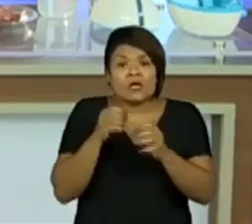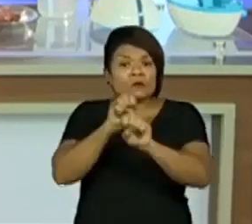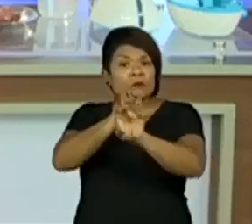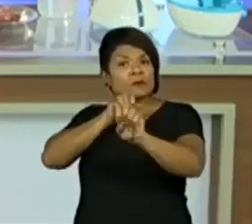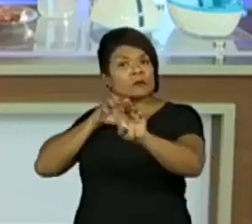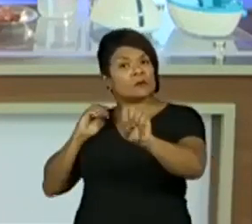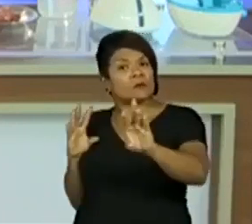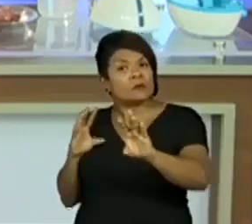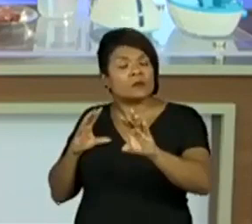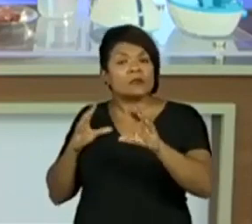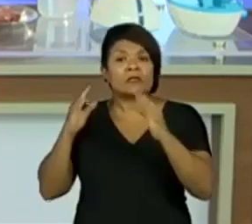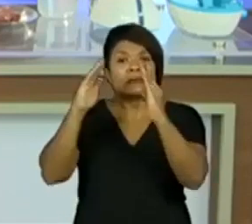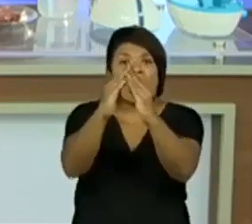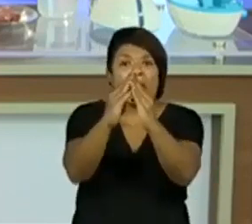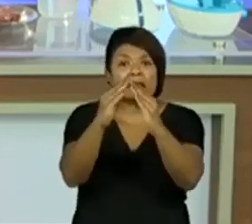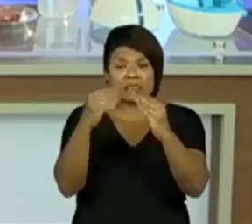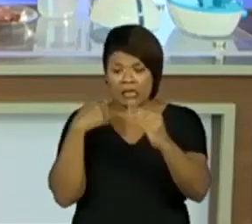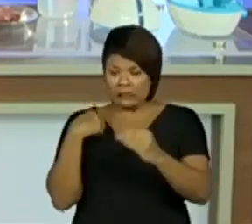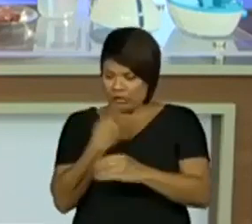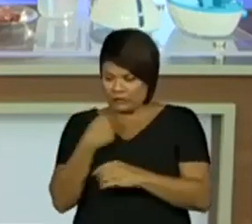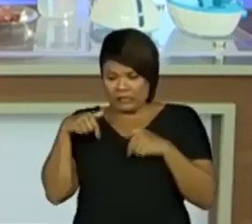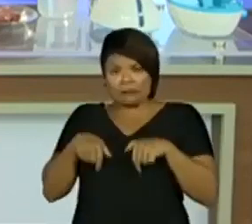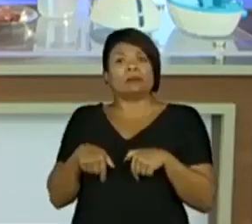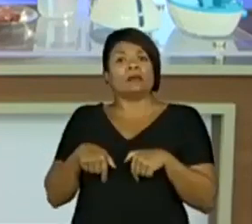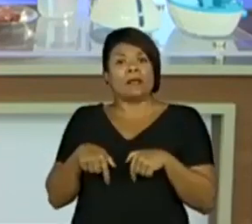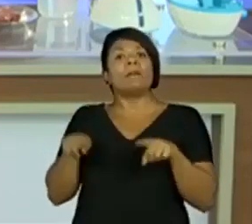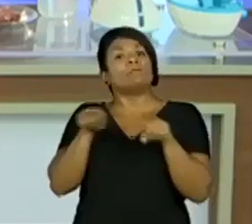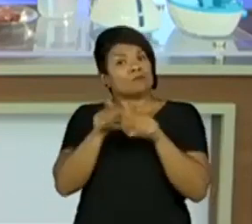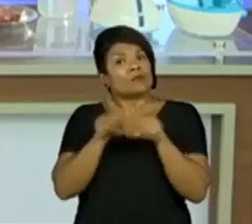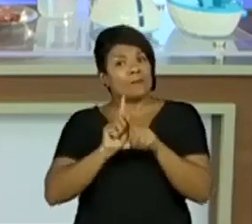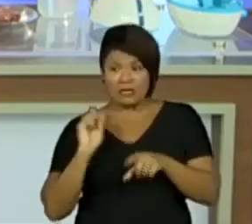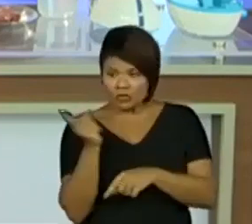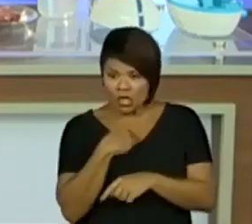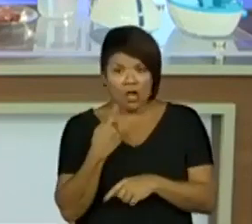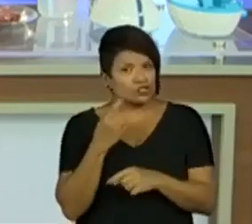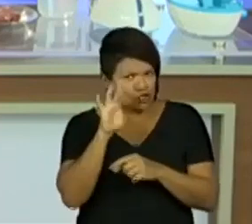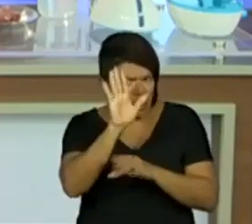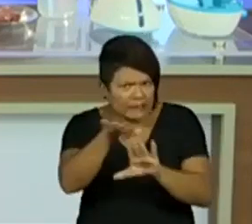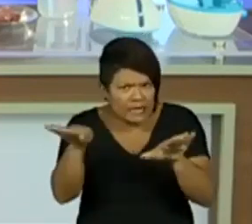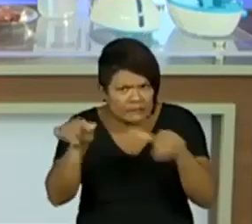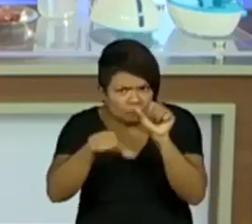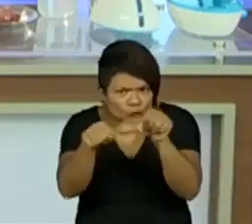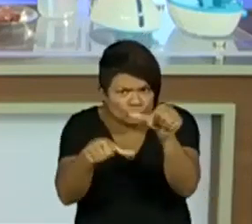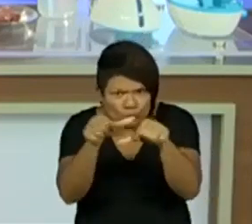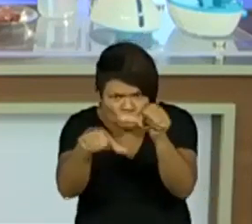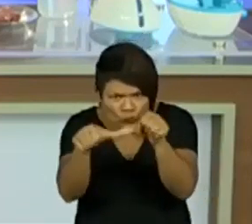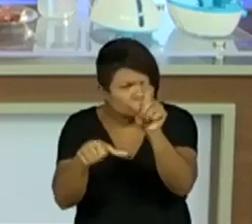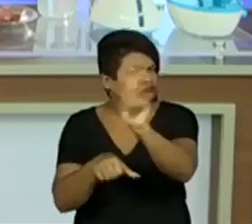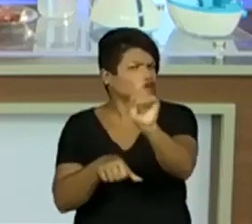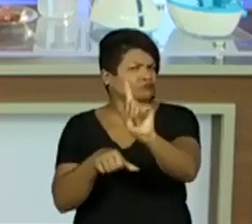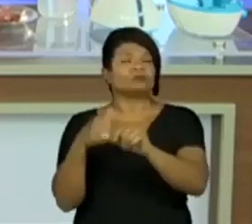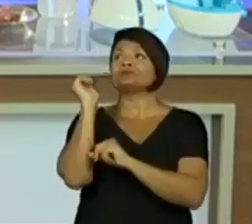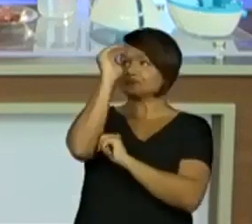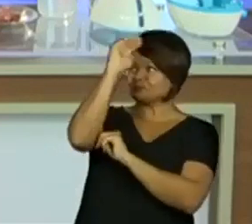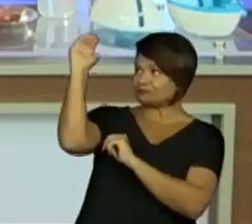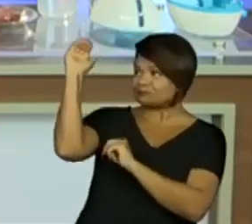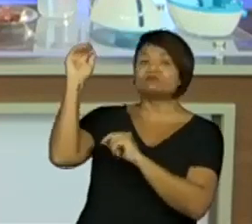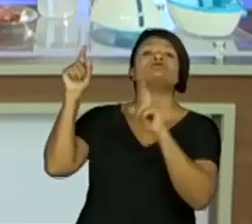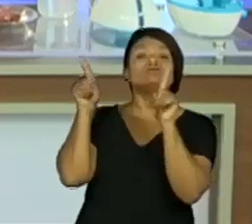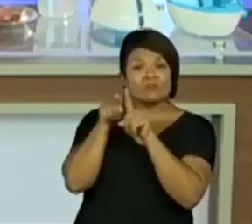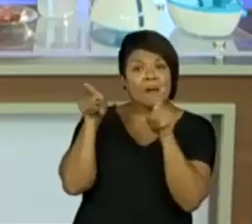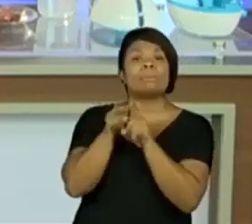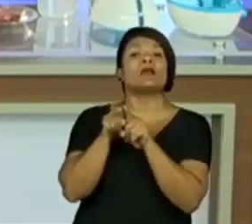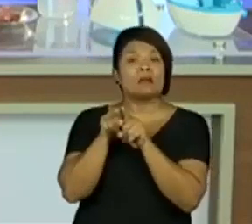quantas mudanças. E nós também, adultos, estamos nos deparando, né, com a necessidade